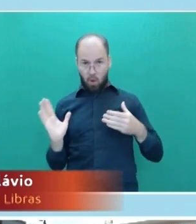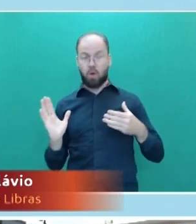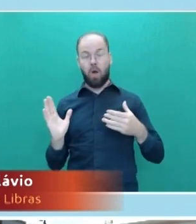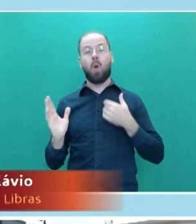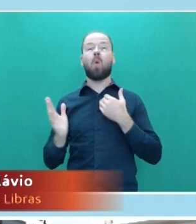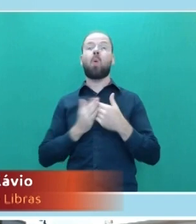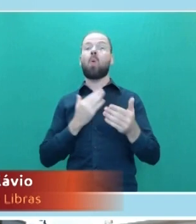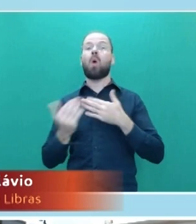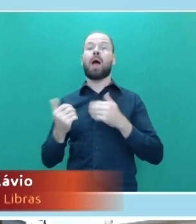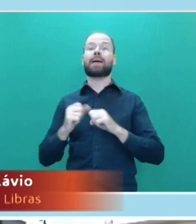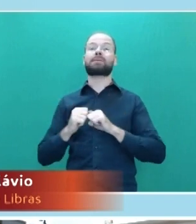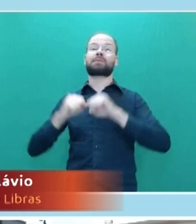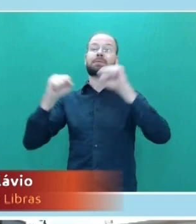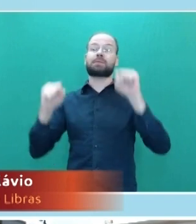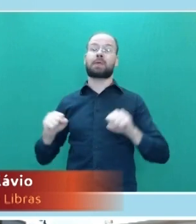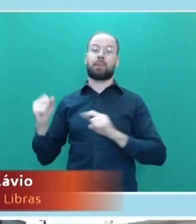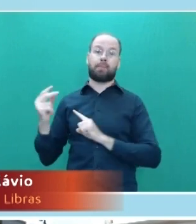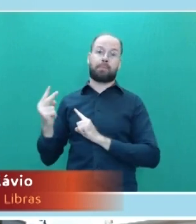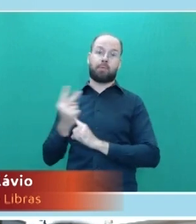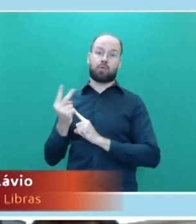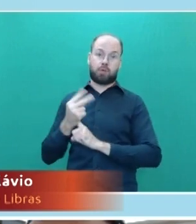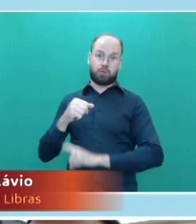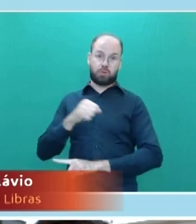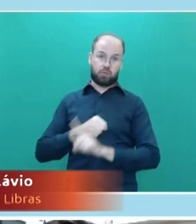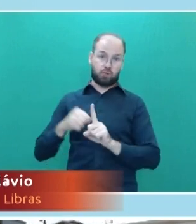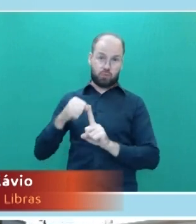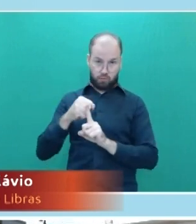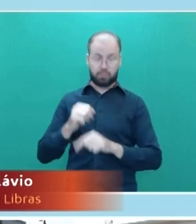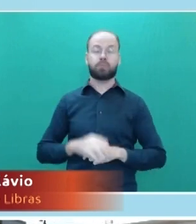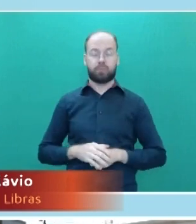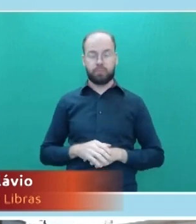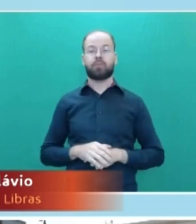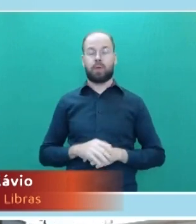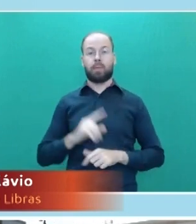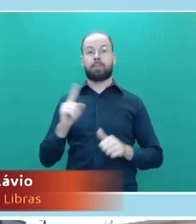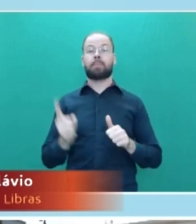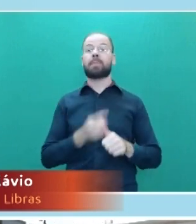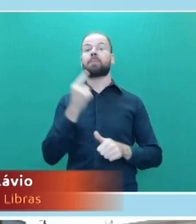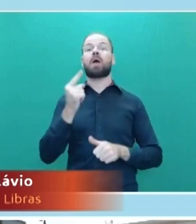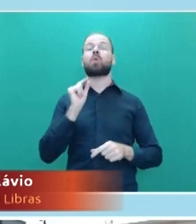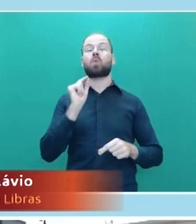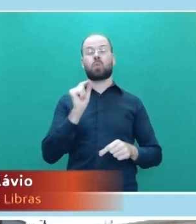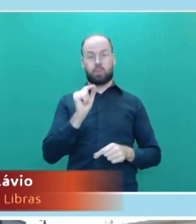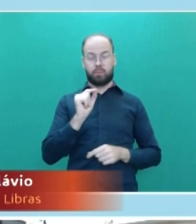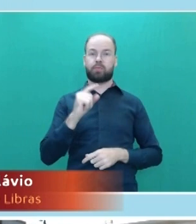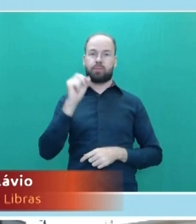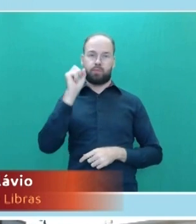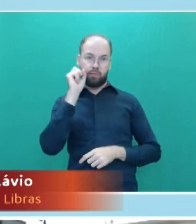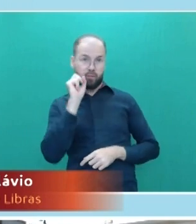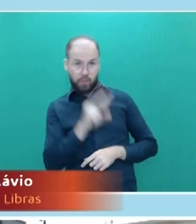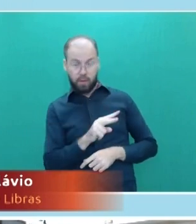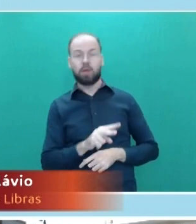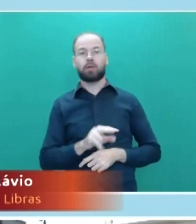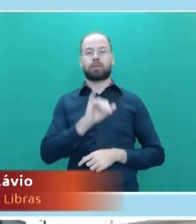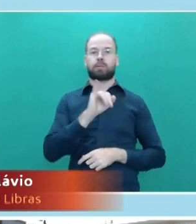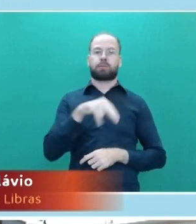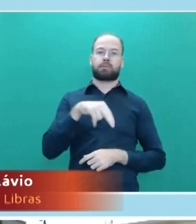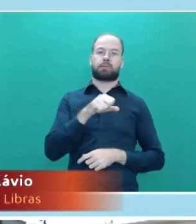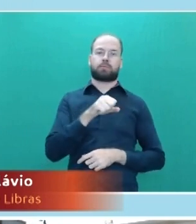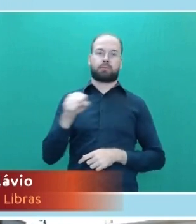sistema de proteção social. Então, o primeiro ponto que nós vemos é o INSS. Se a pessoa